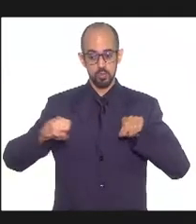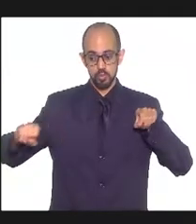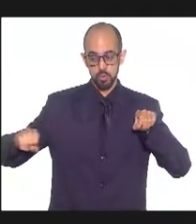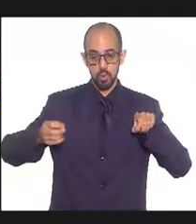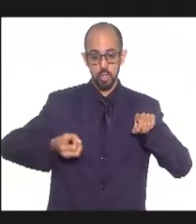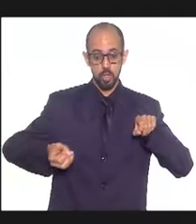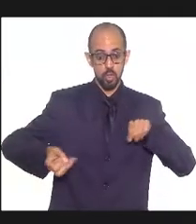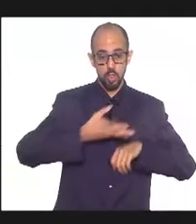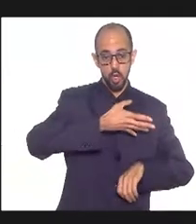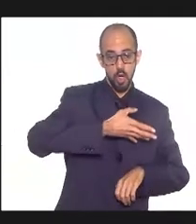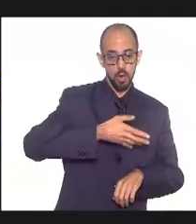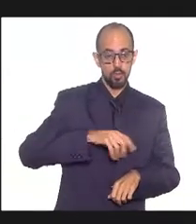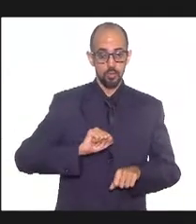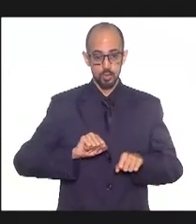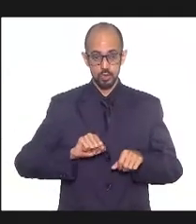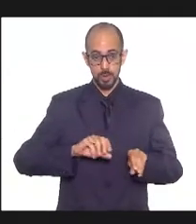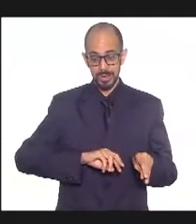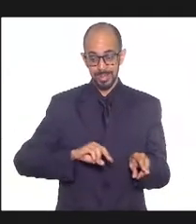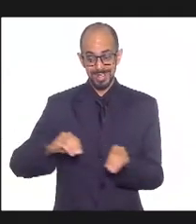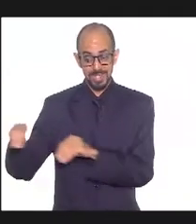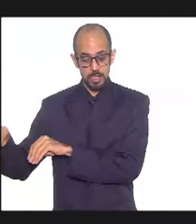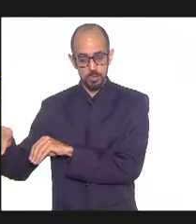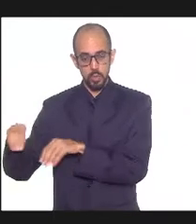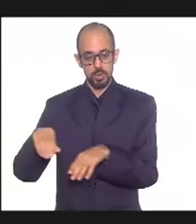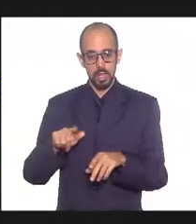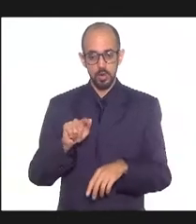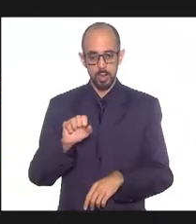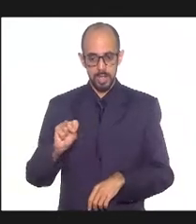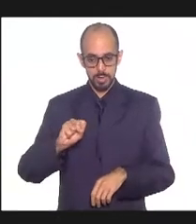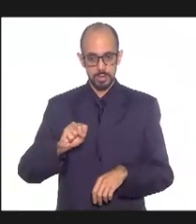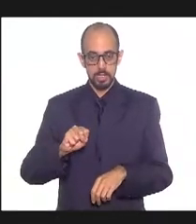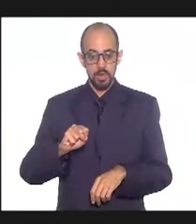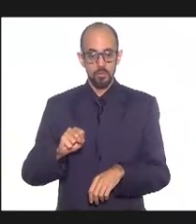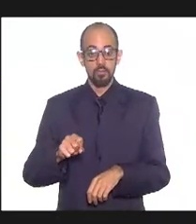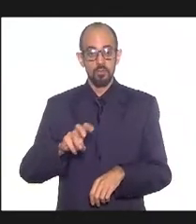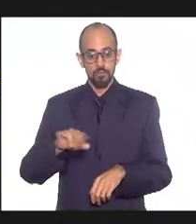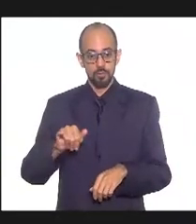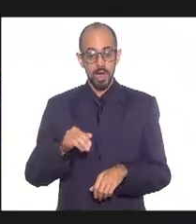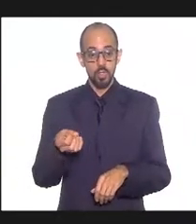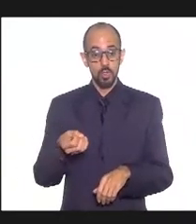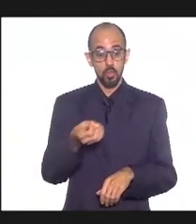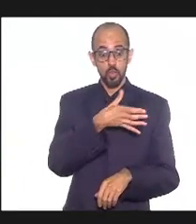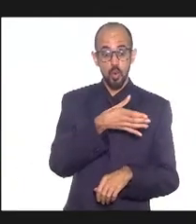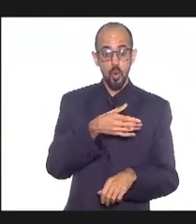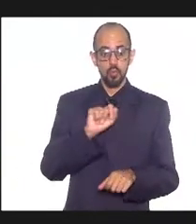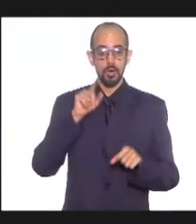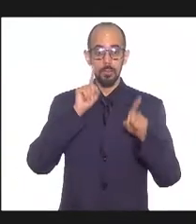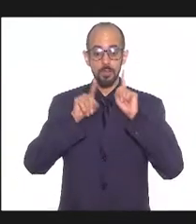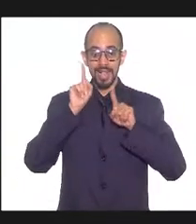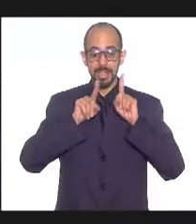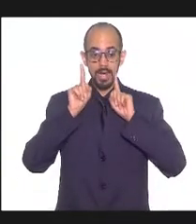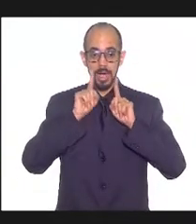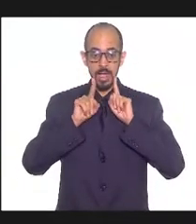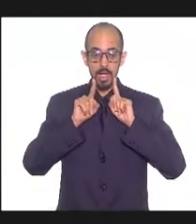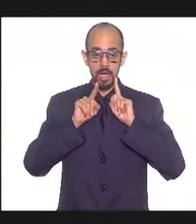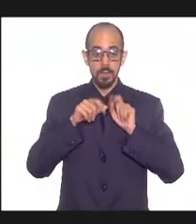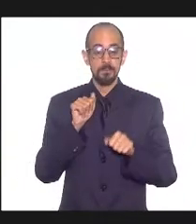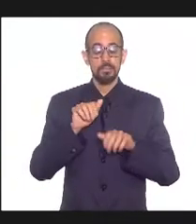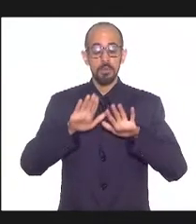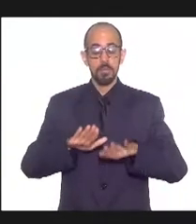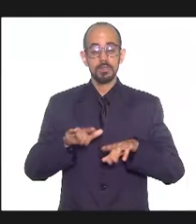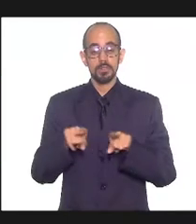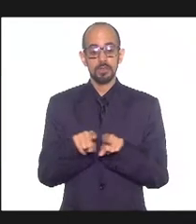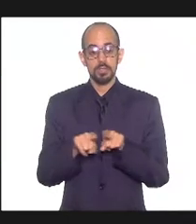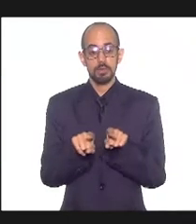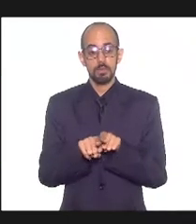chegando em breve a Maricá. Porém, nós vemos um crescente na questão